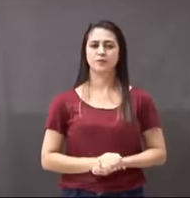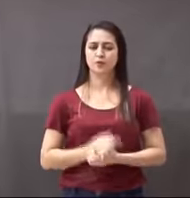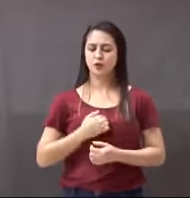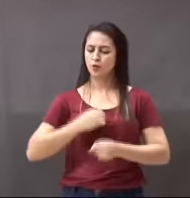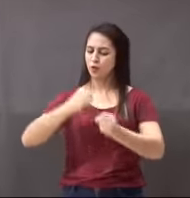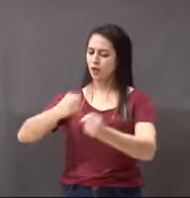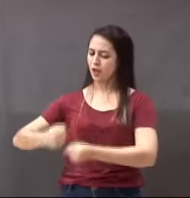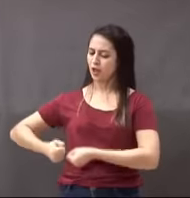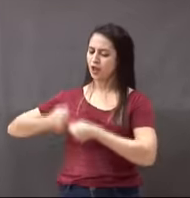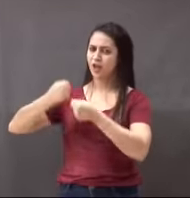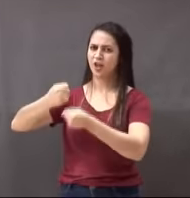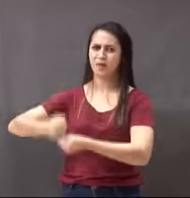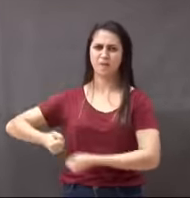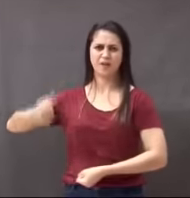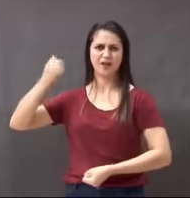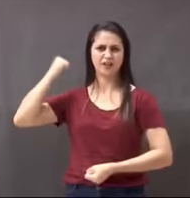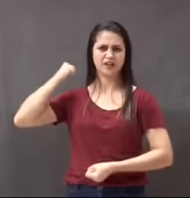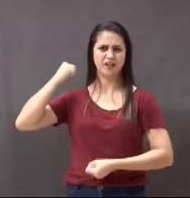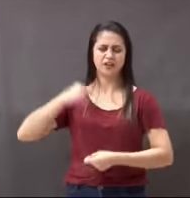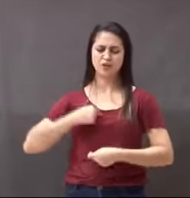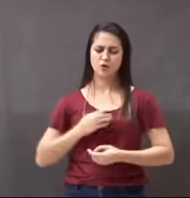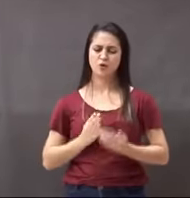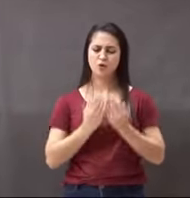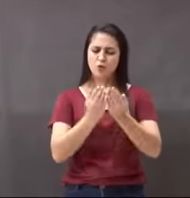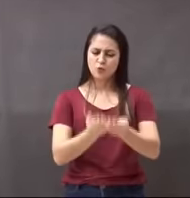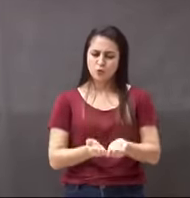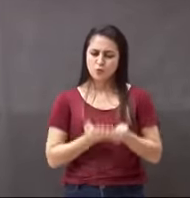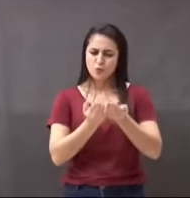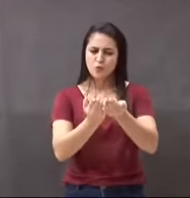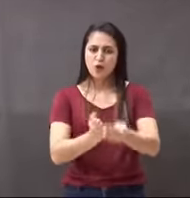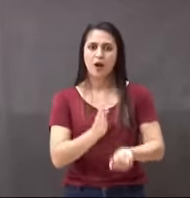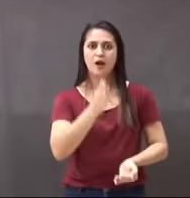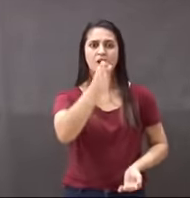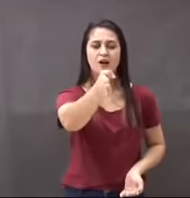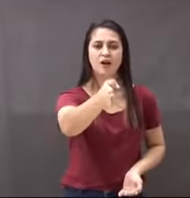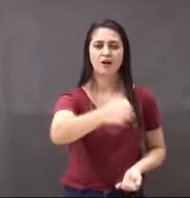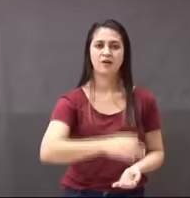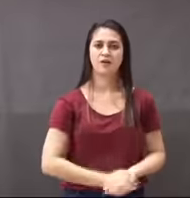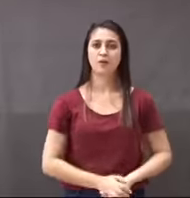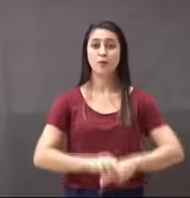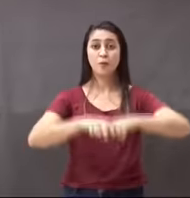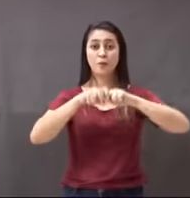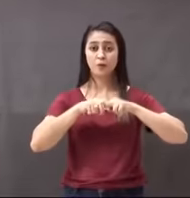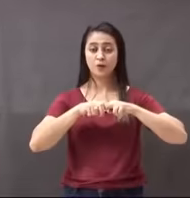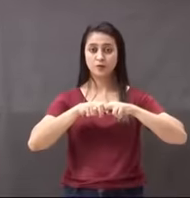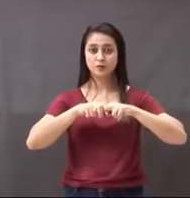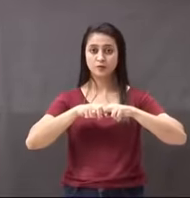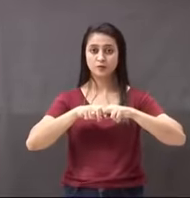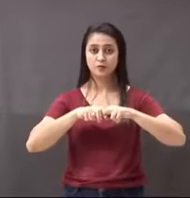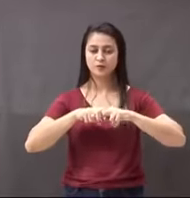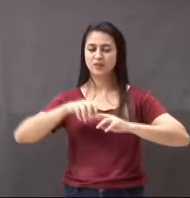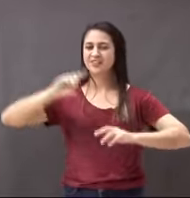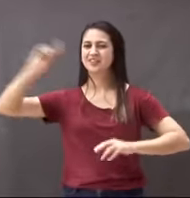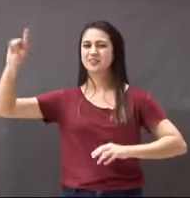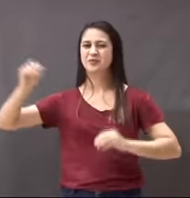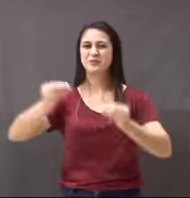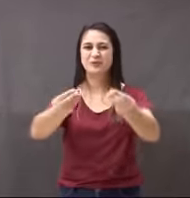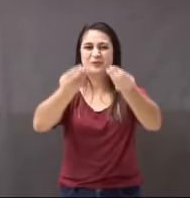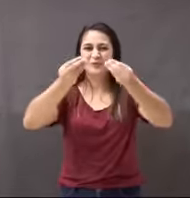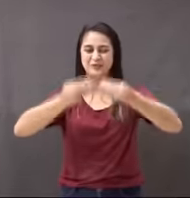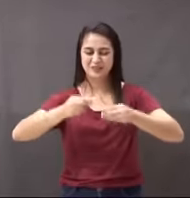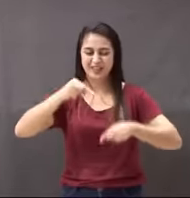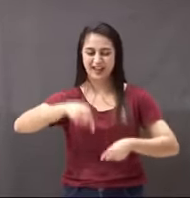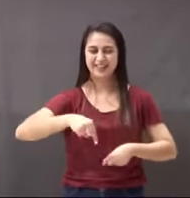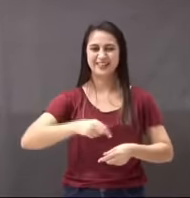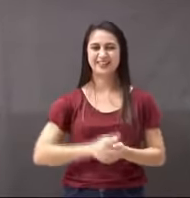eu remando para trás e o meu barco avançando. Por essa razão, Deus te trouxe aqui hoje para